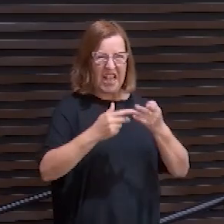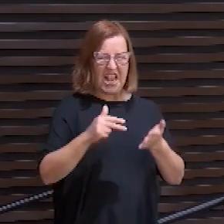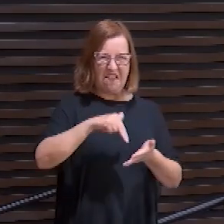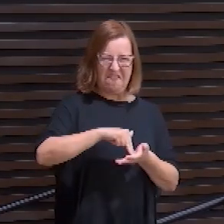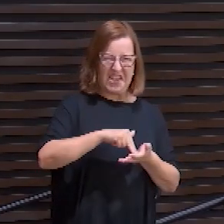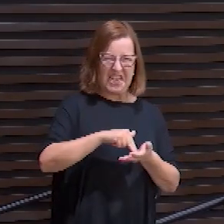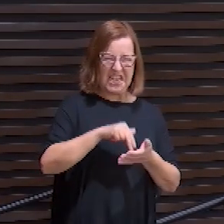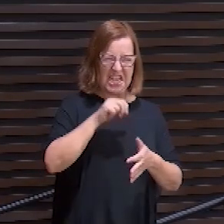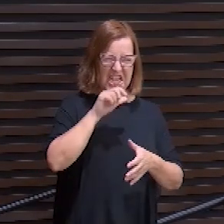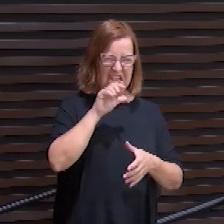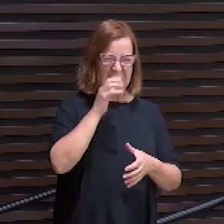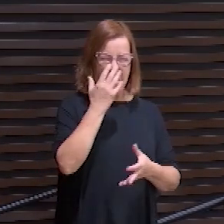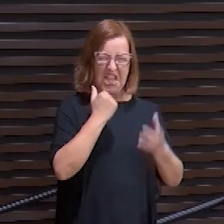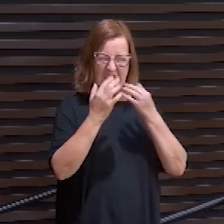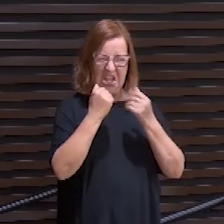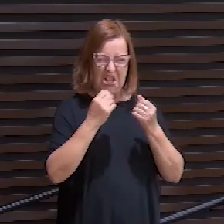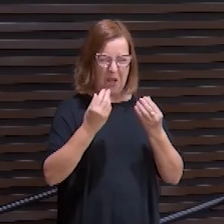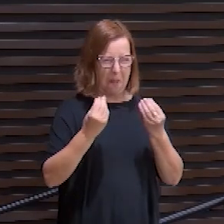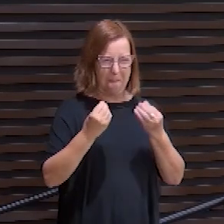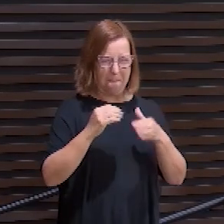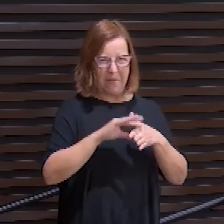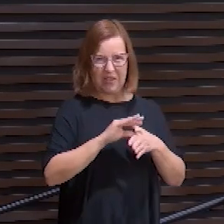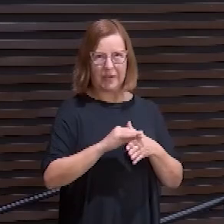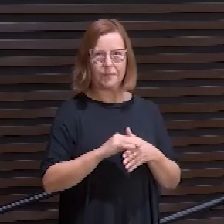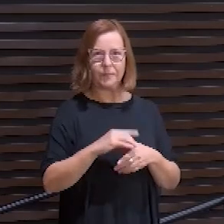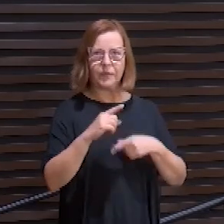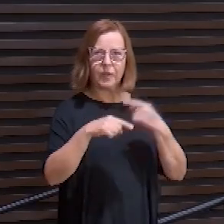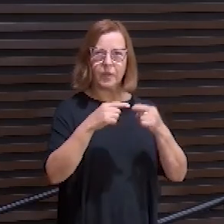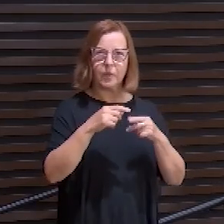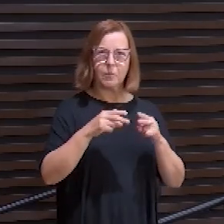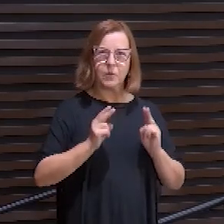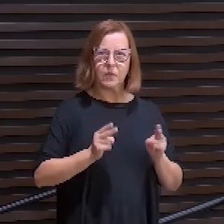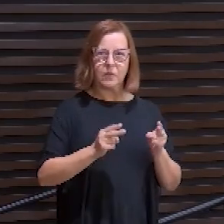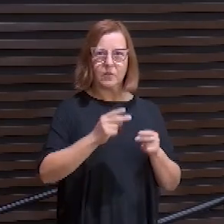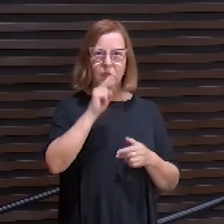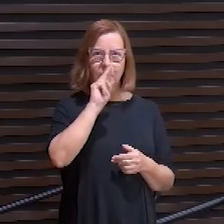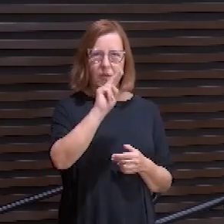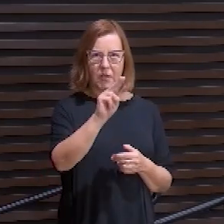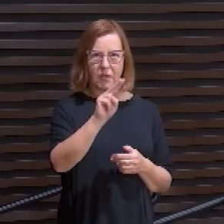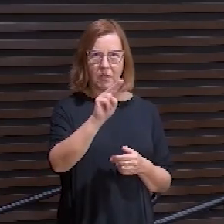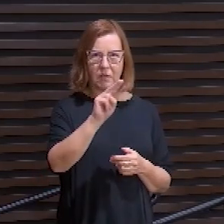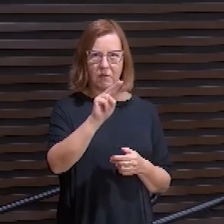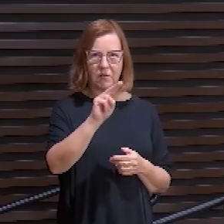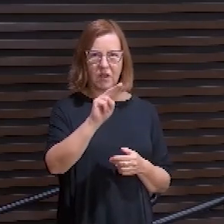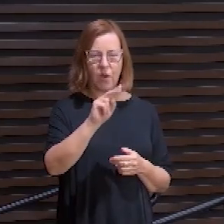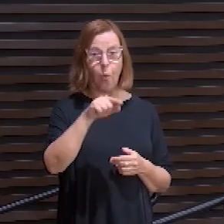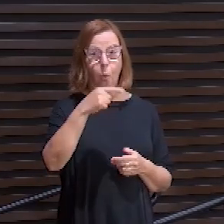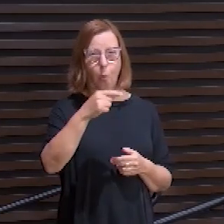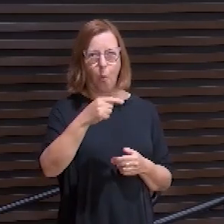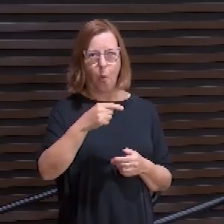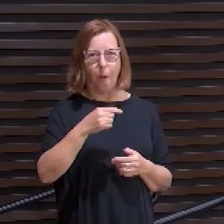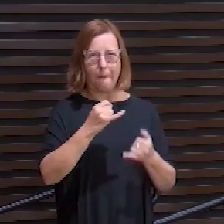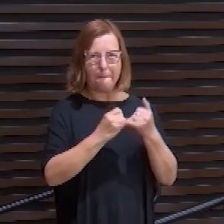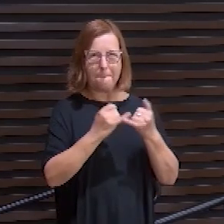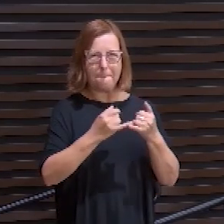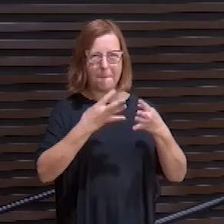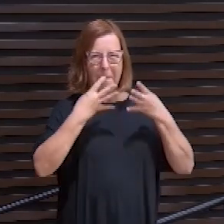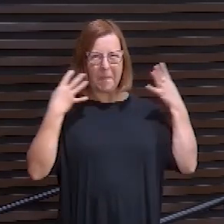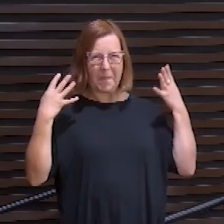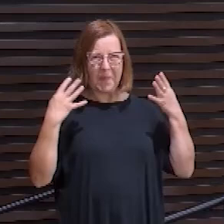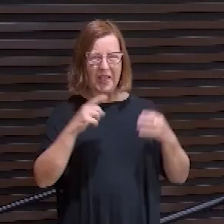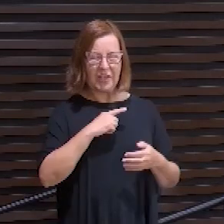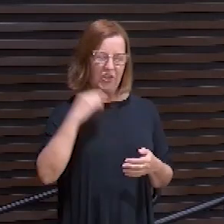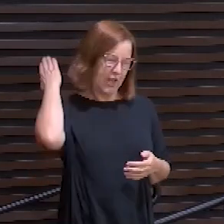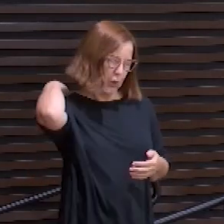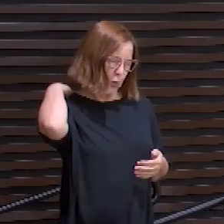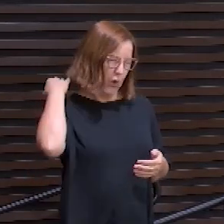carne. Depois disto, continuei olhando, e eis aqui outro, semelhante a um leopardo, e tinha nas costas 4 asas de